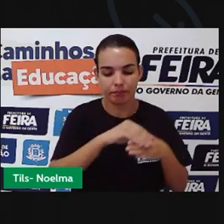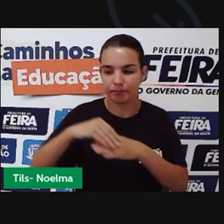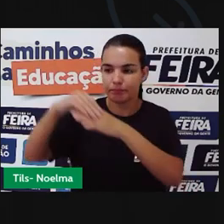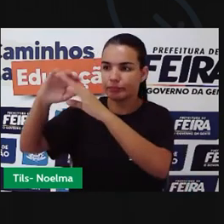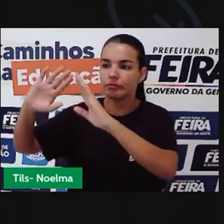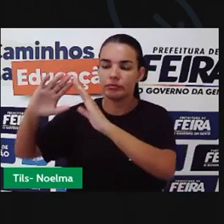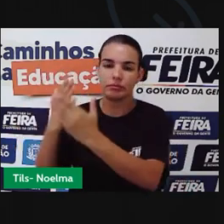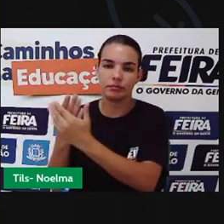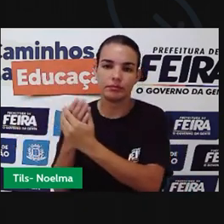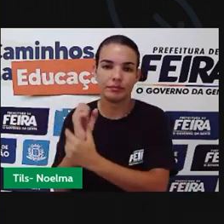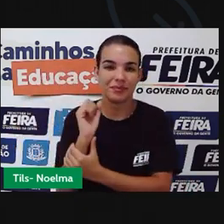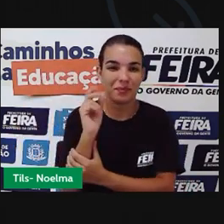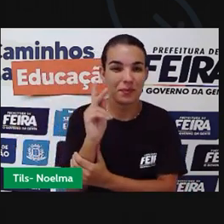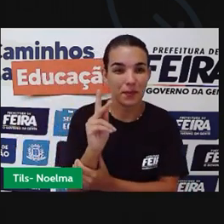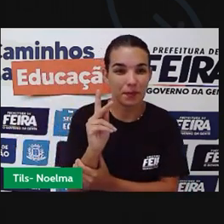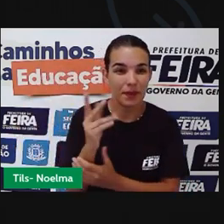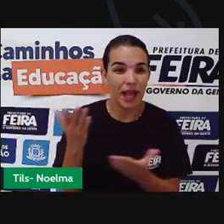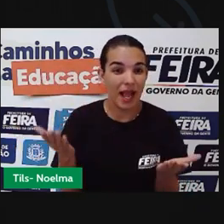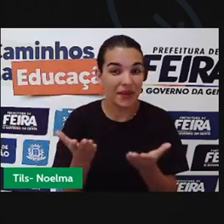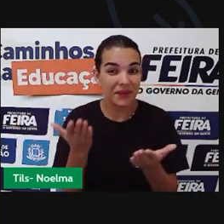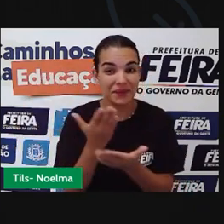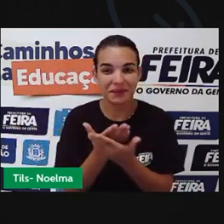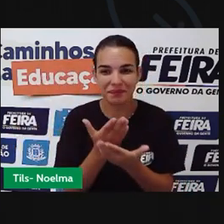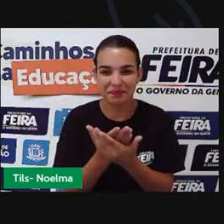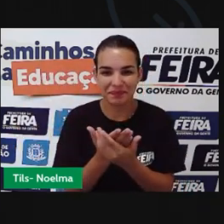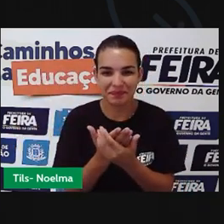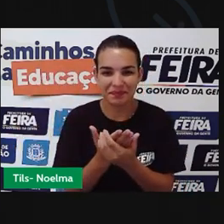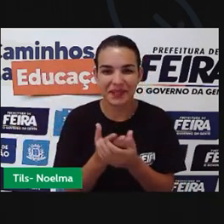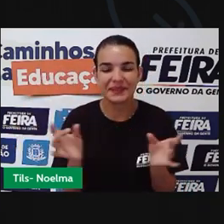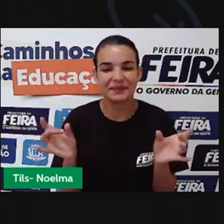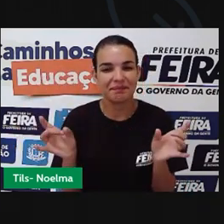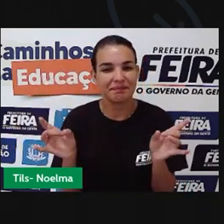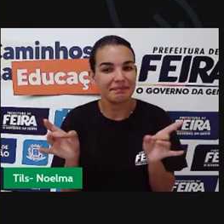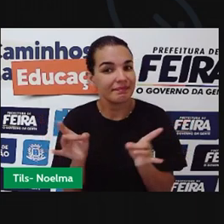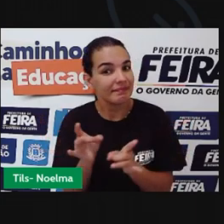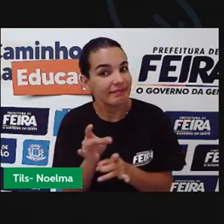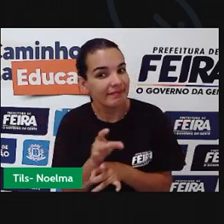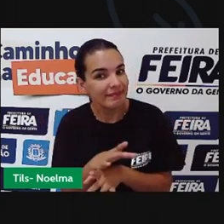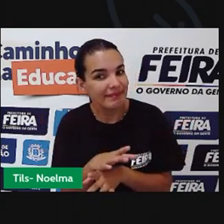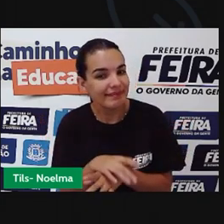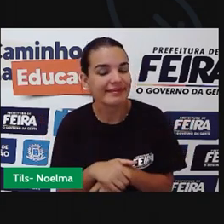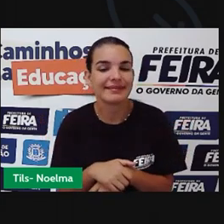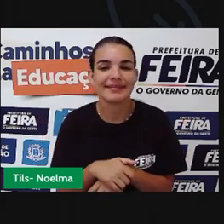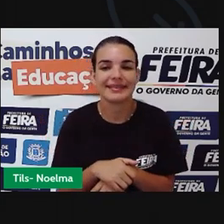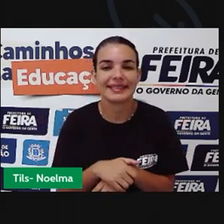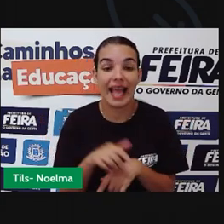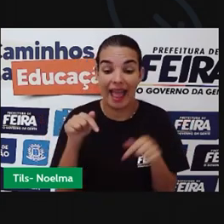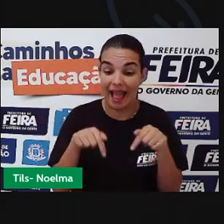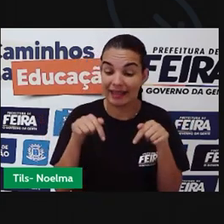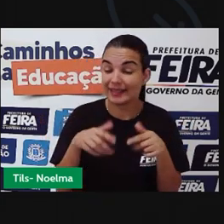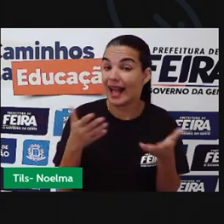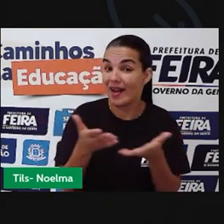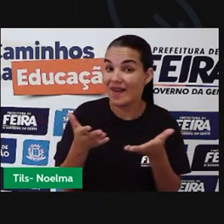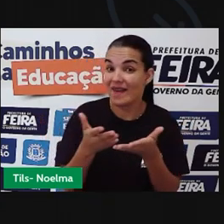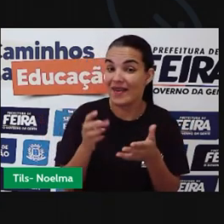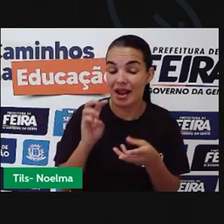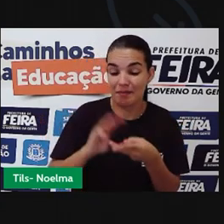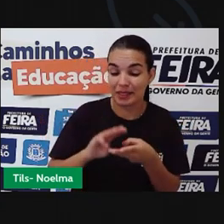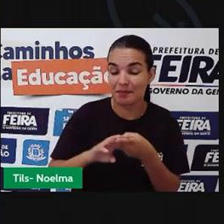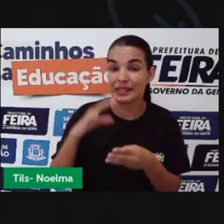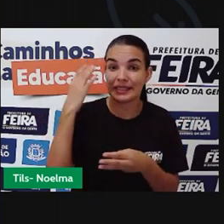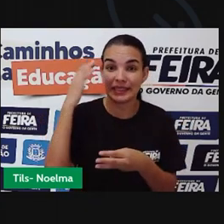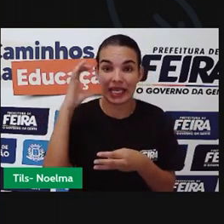virar a nossa aula Ela vai ficando por aqui essa aula